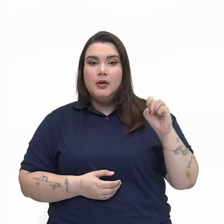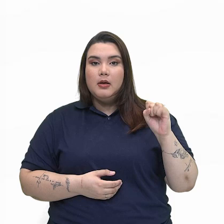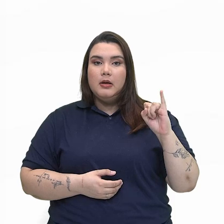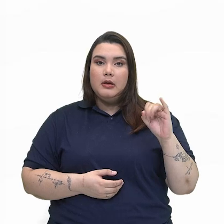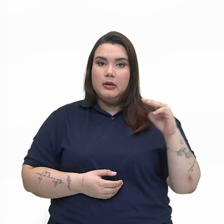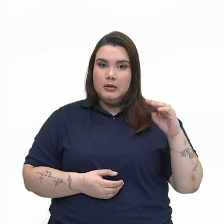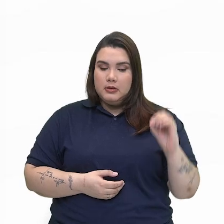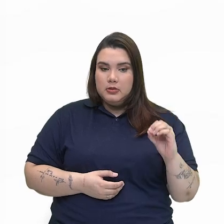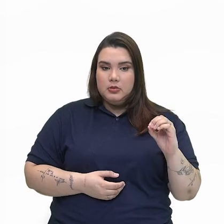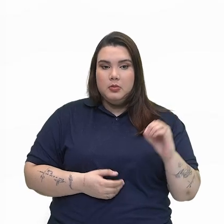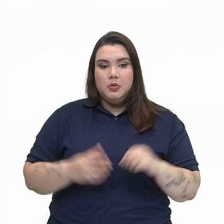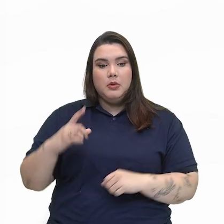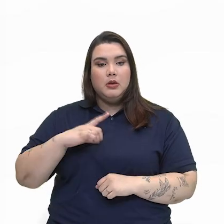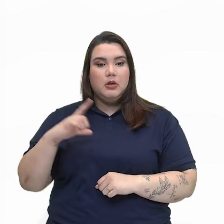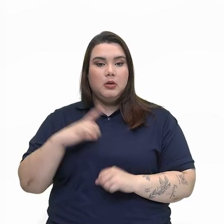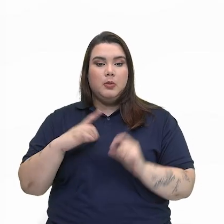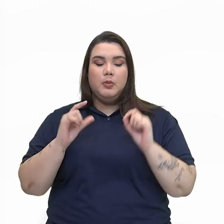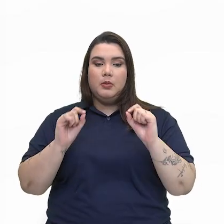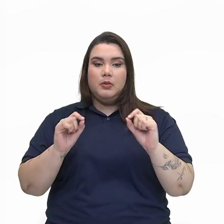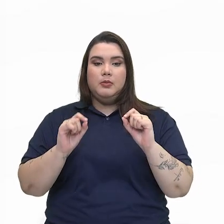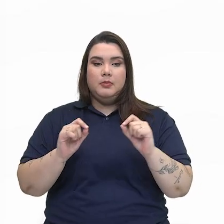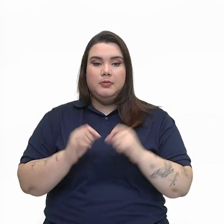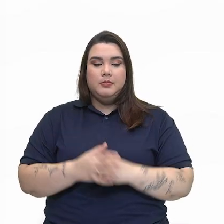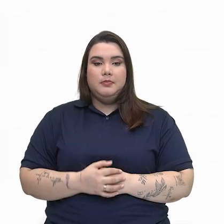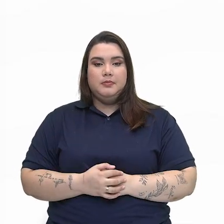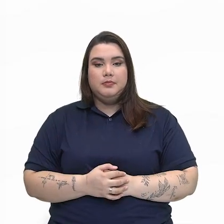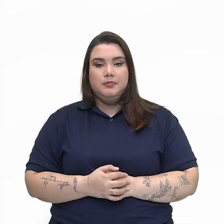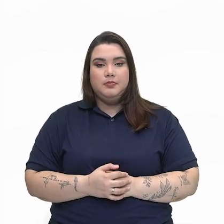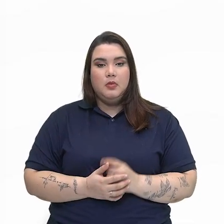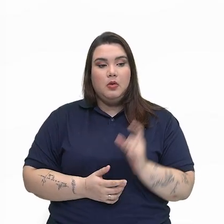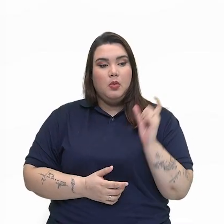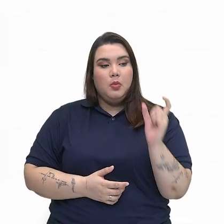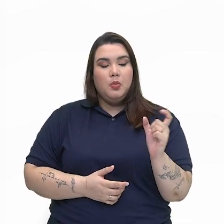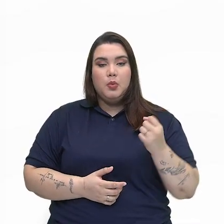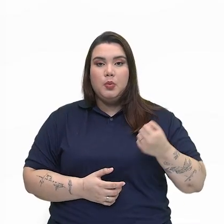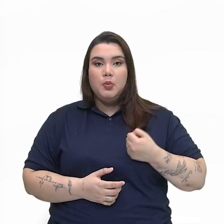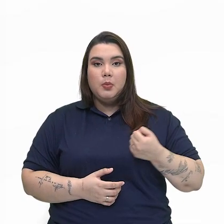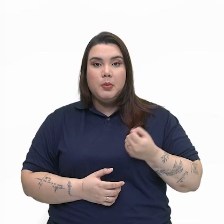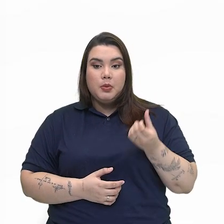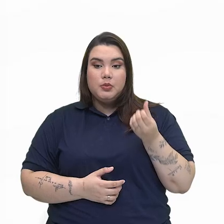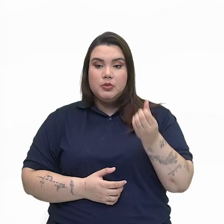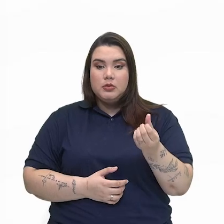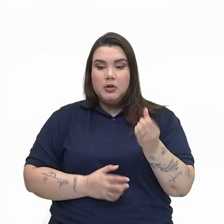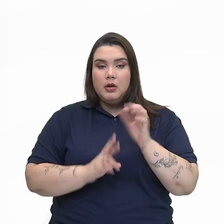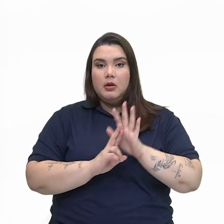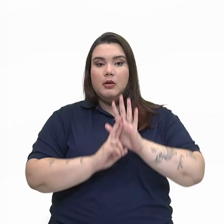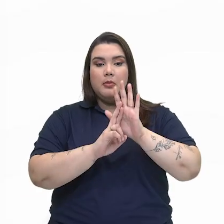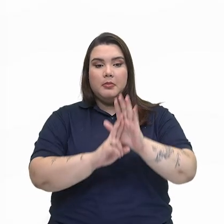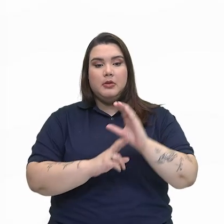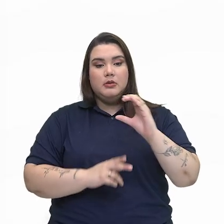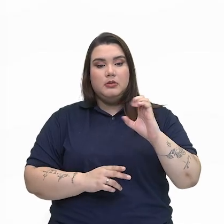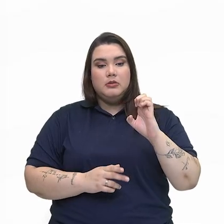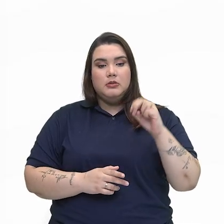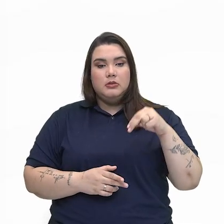caso aí, eu tenho ocupada pelo algarismo